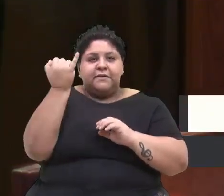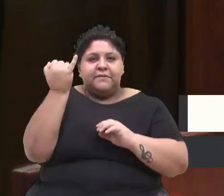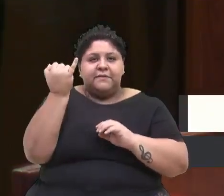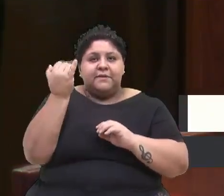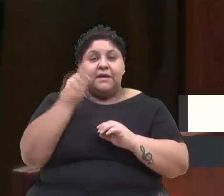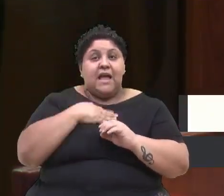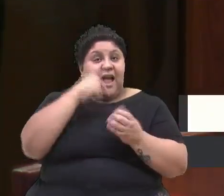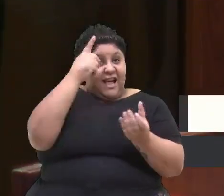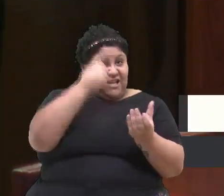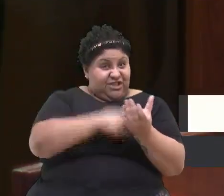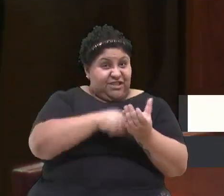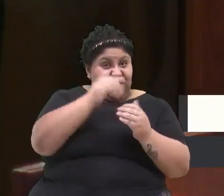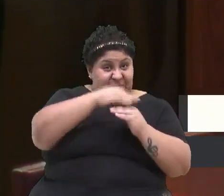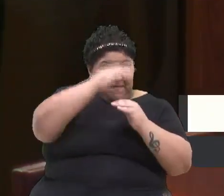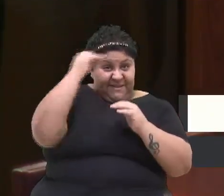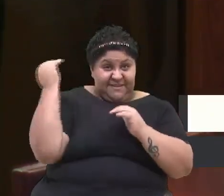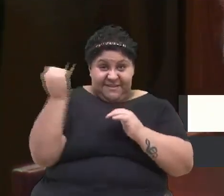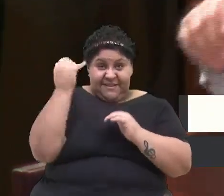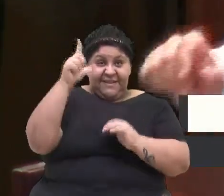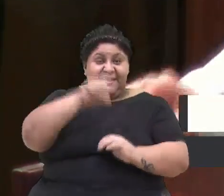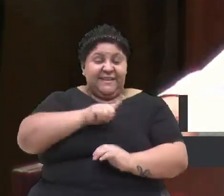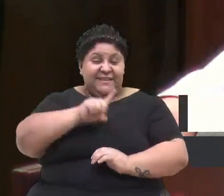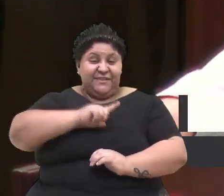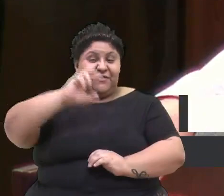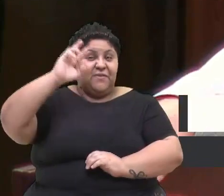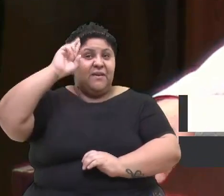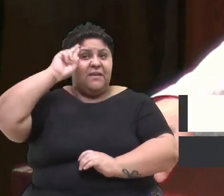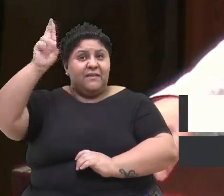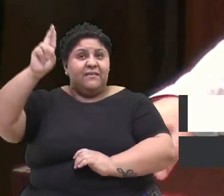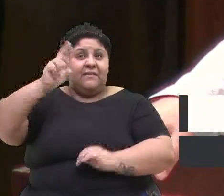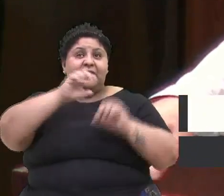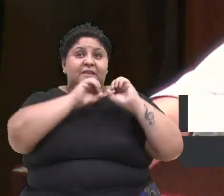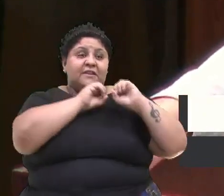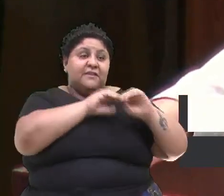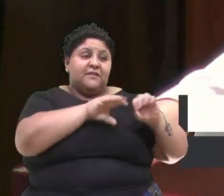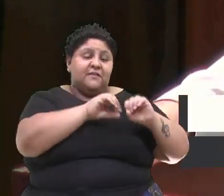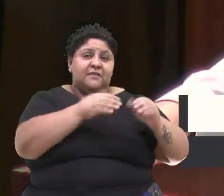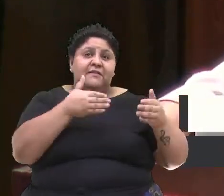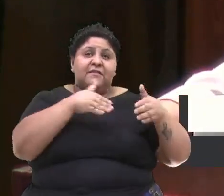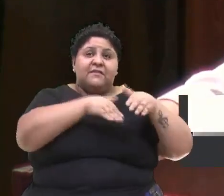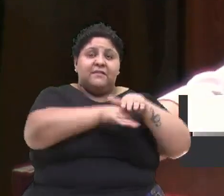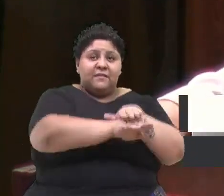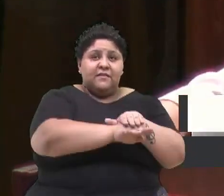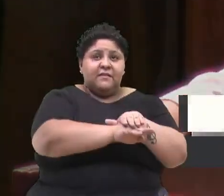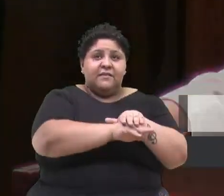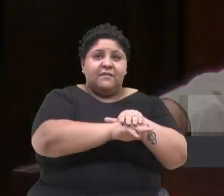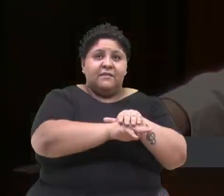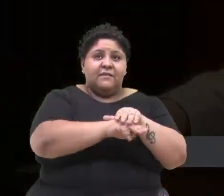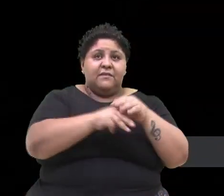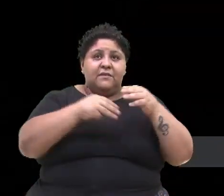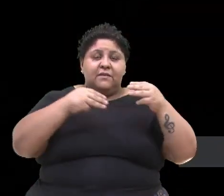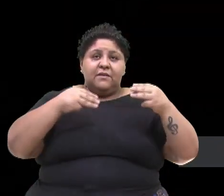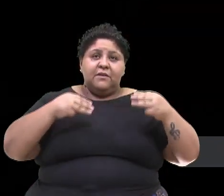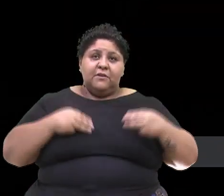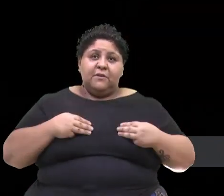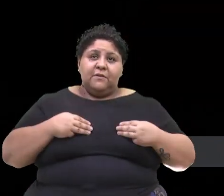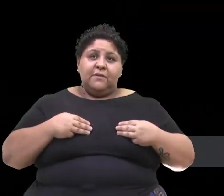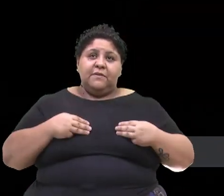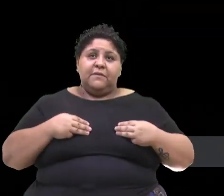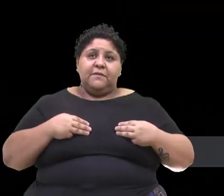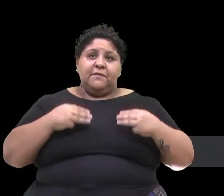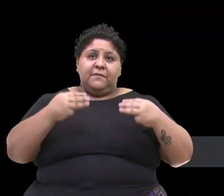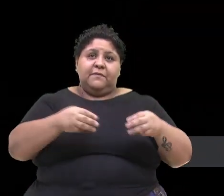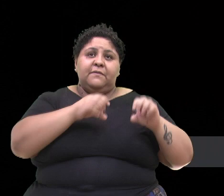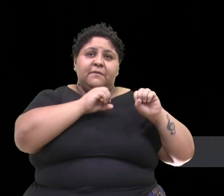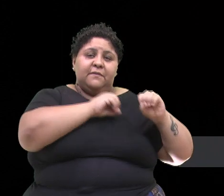minha opinião, foi com o diretor de Educação Inclusiva do Ministério da Educação. Ele se chama